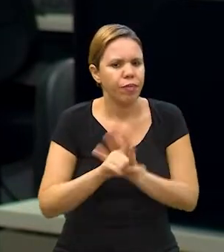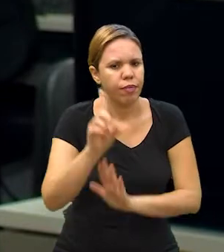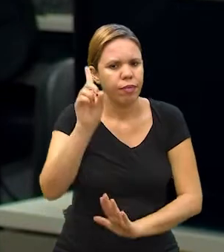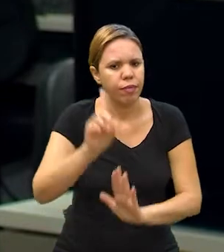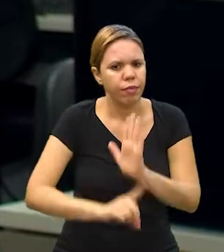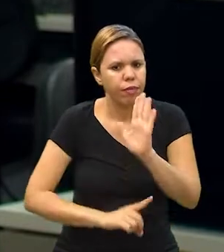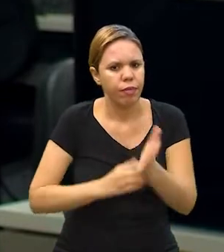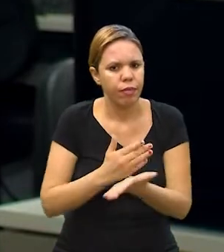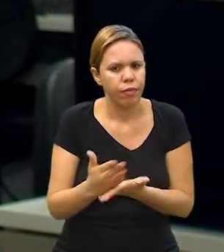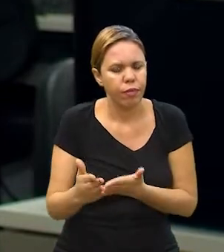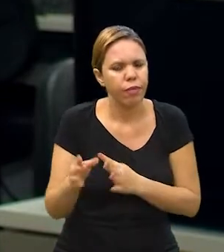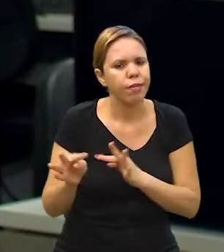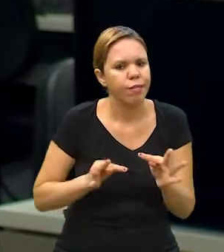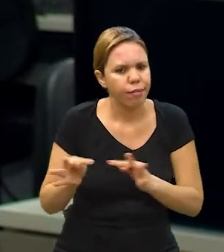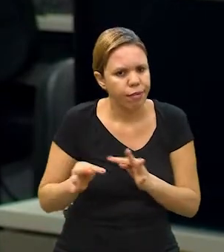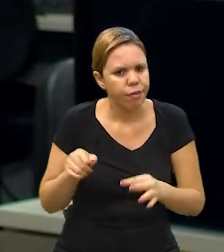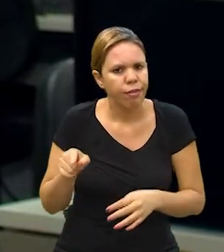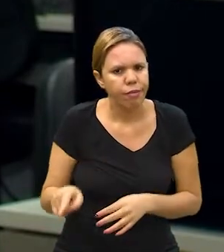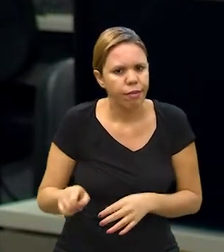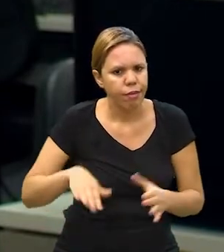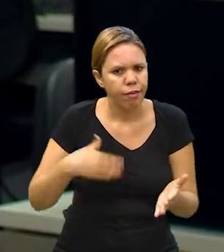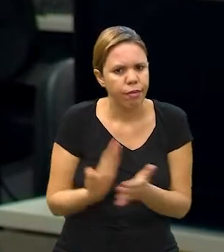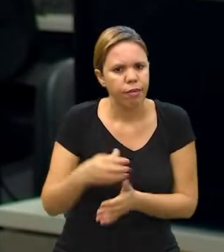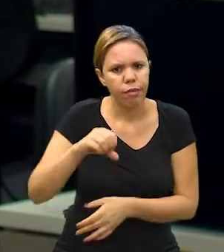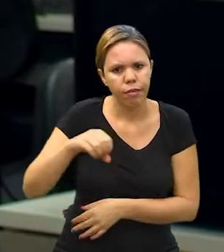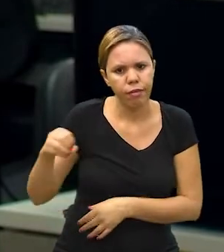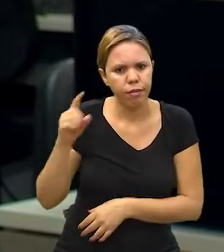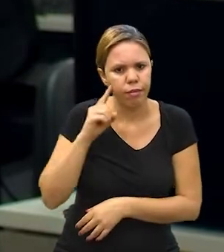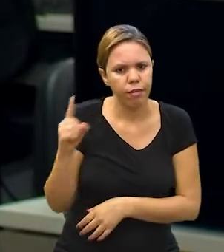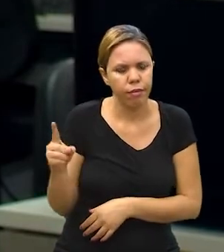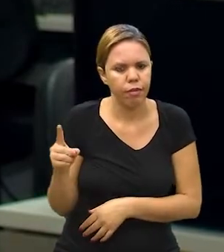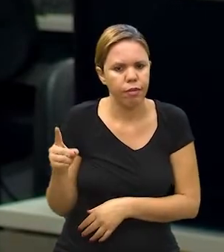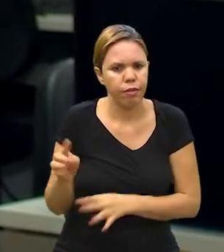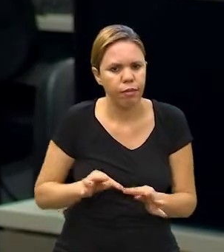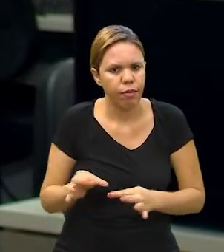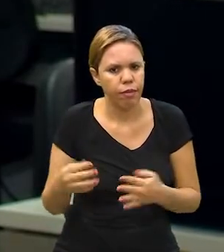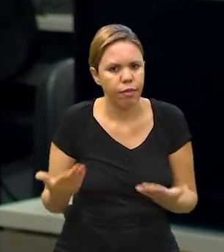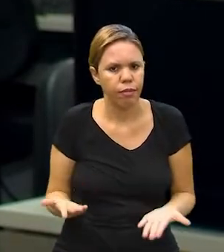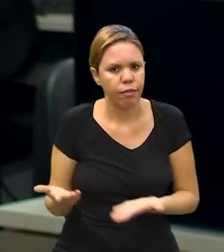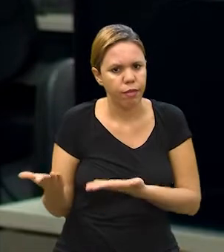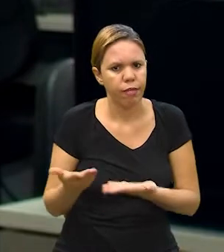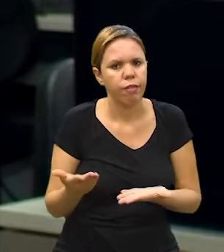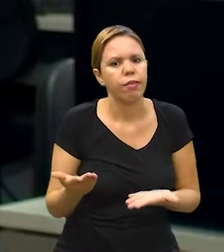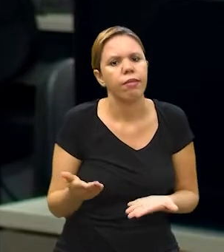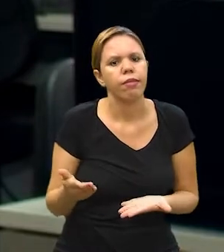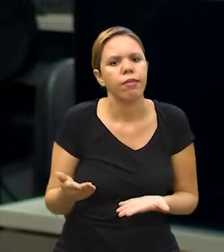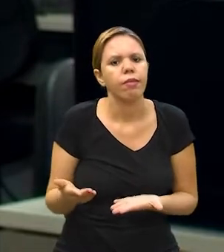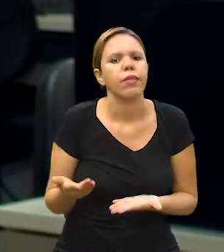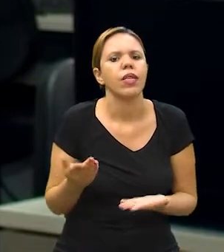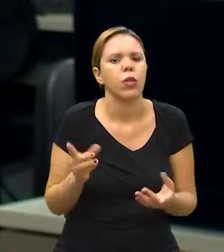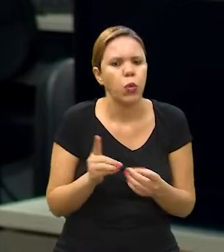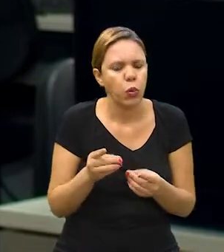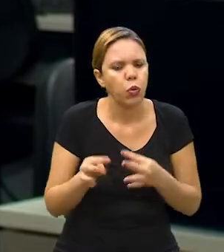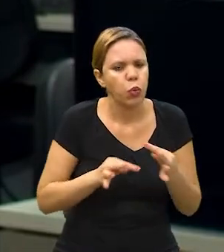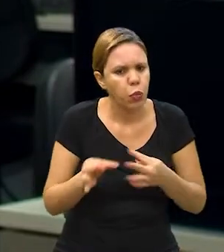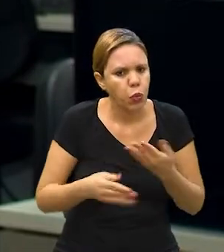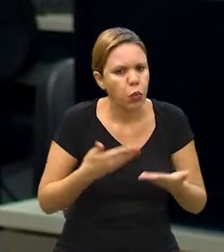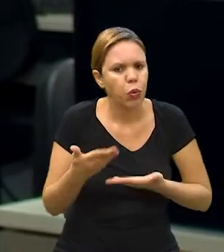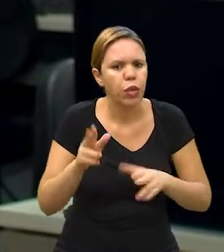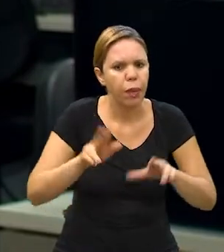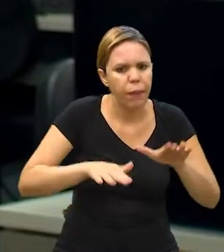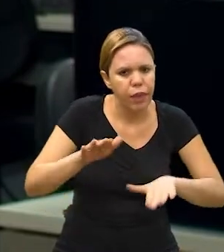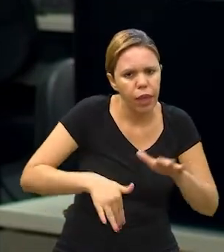direito de começar a ser tratada em até 90 dias. Começar a ser tratada significa receber, né, as intervenções conforme o tipo de